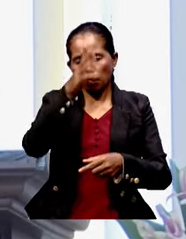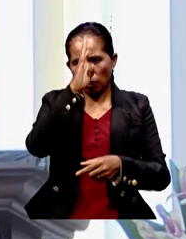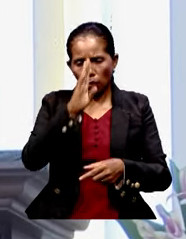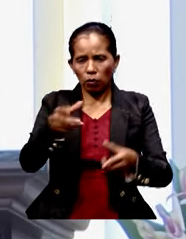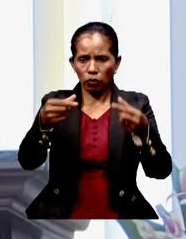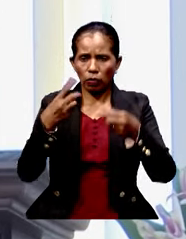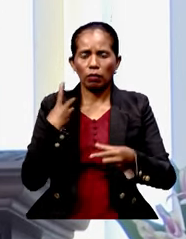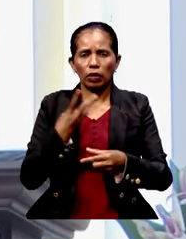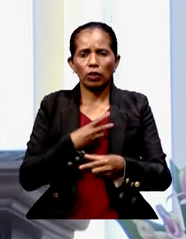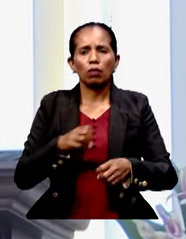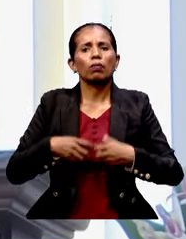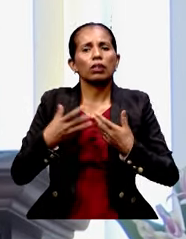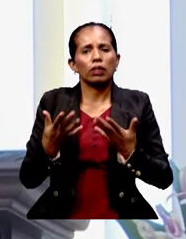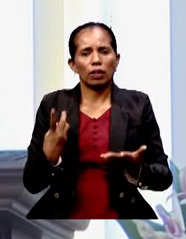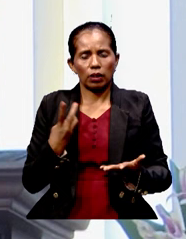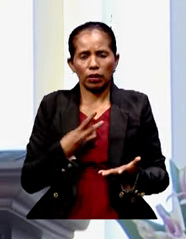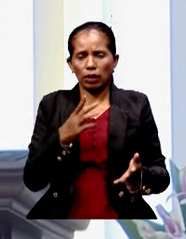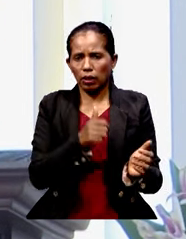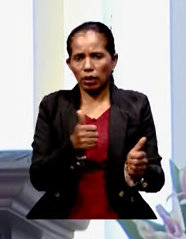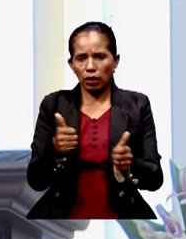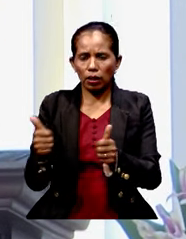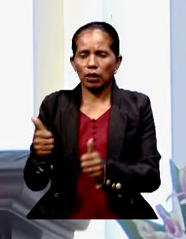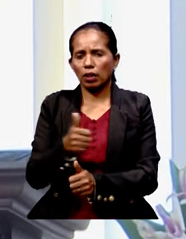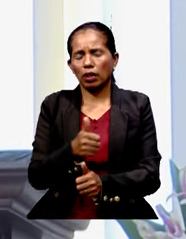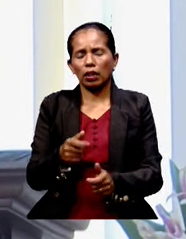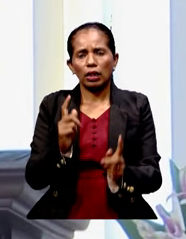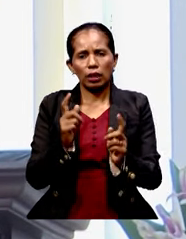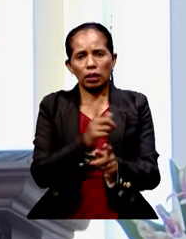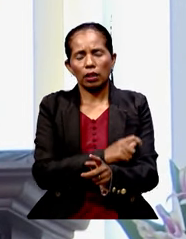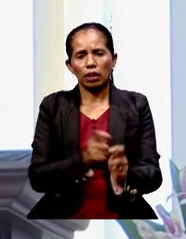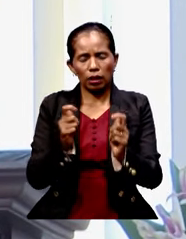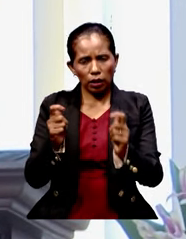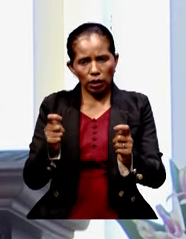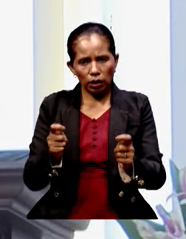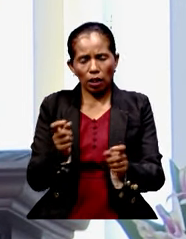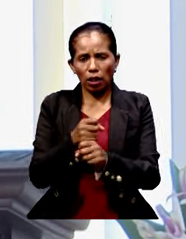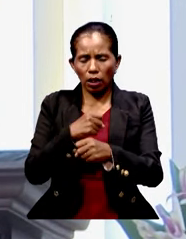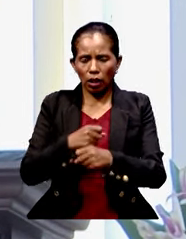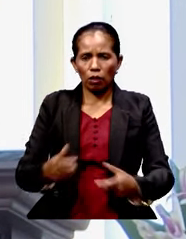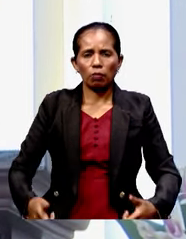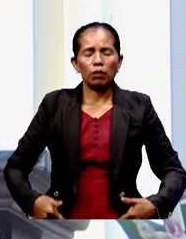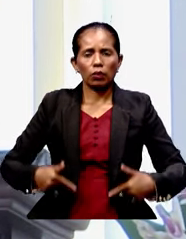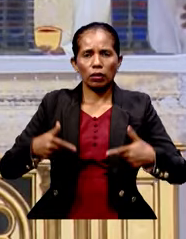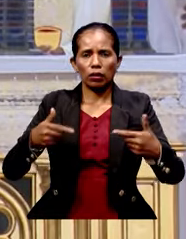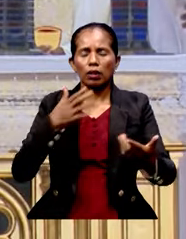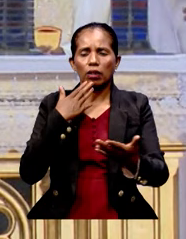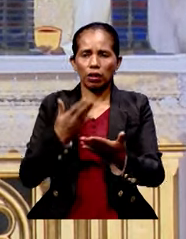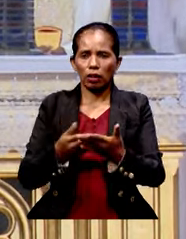insa ita ida koko hakazan buka halo moris ne saidu ni presente ida ba emaselu